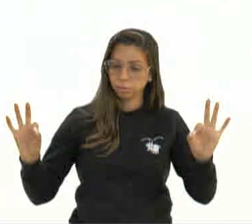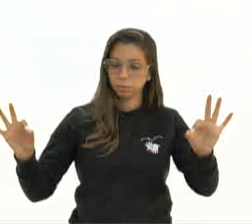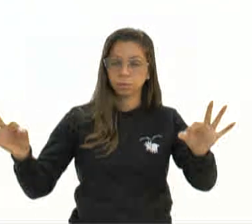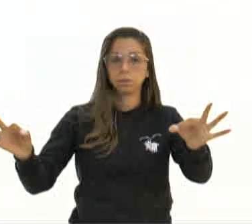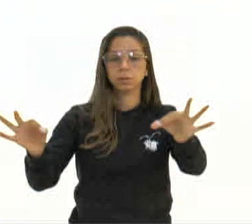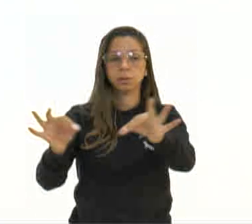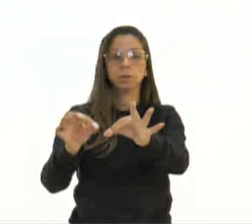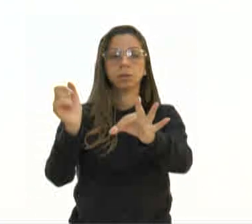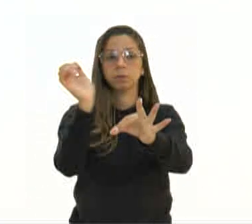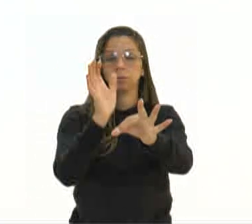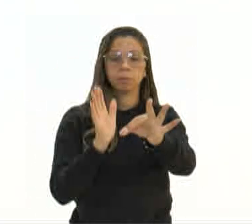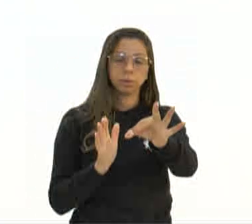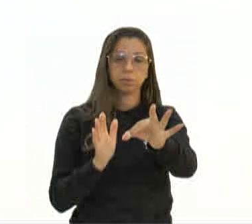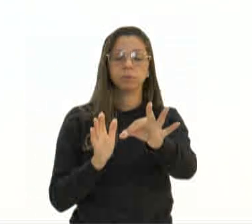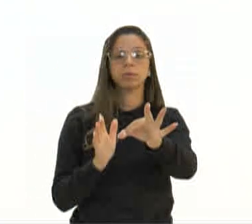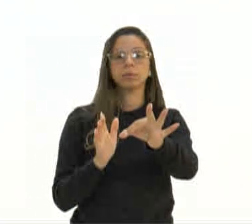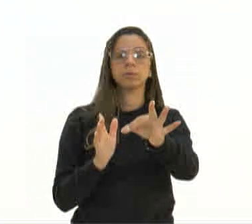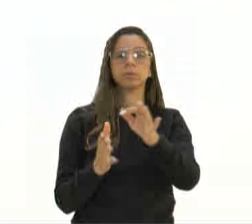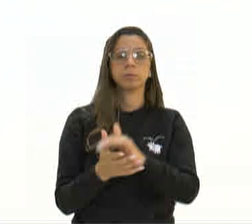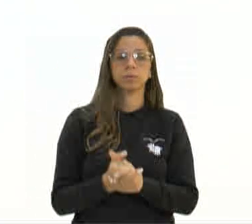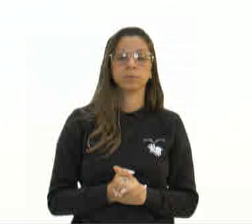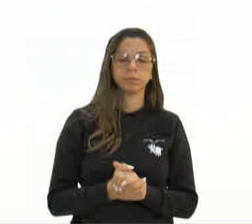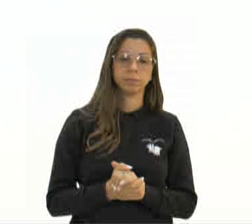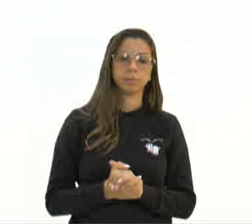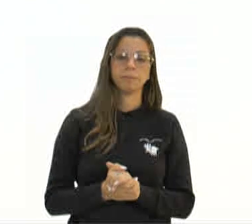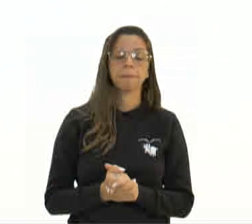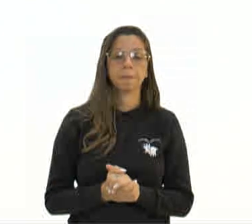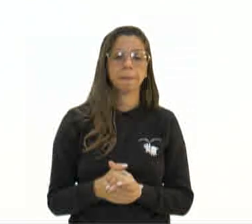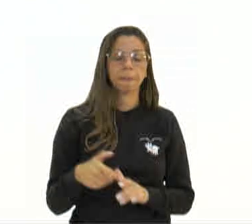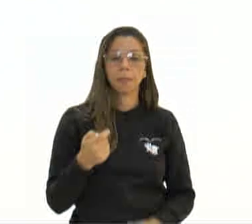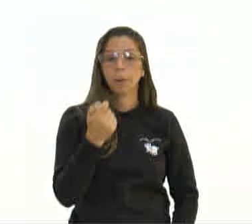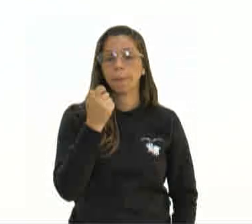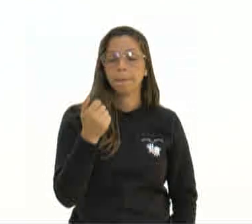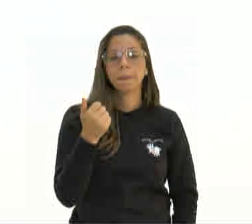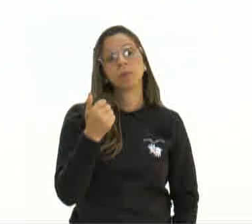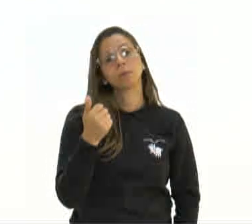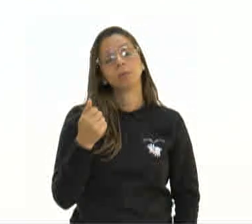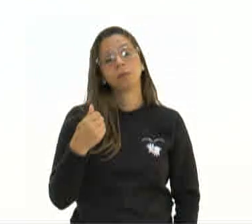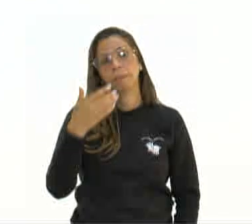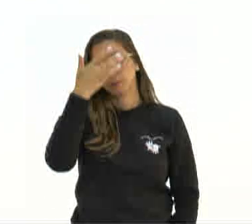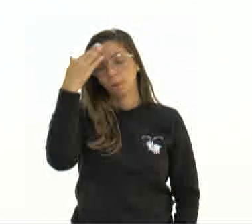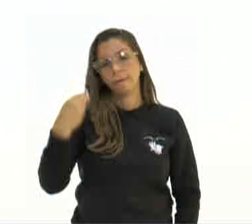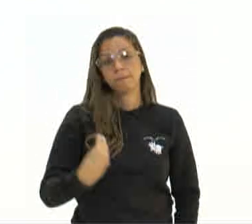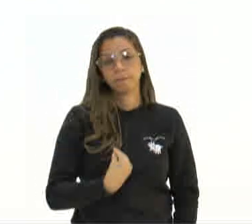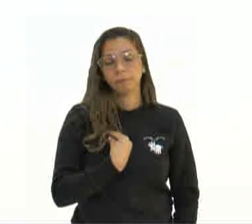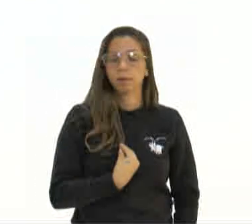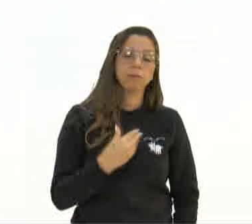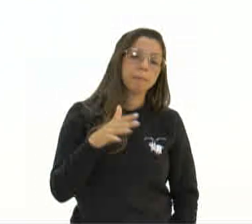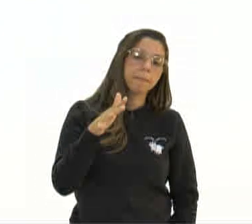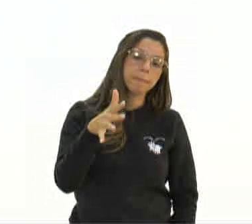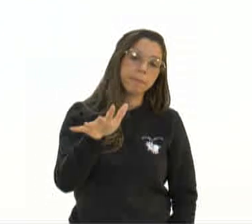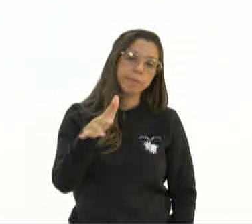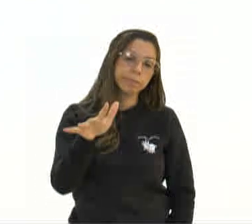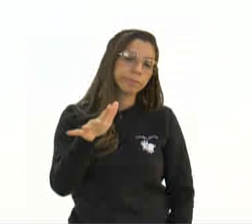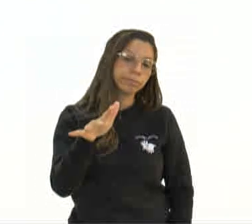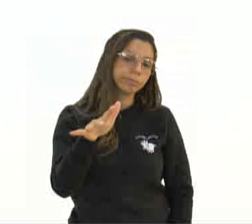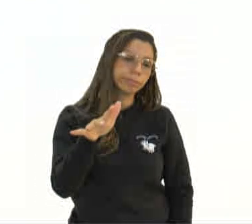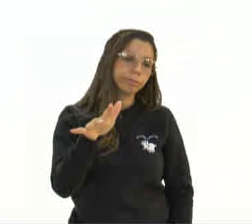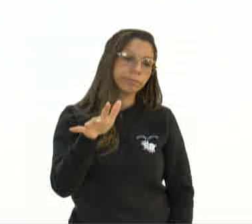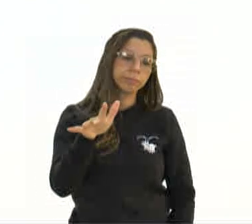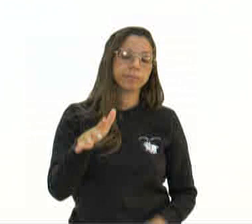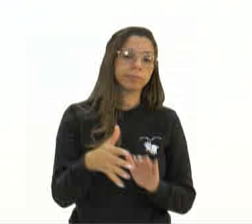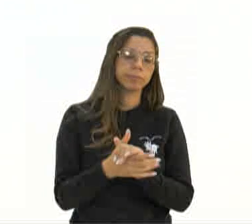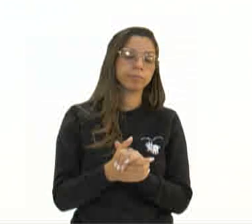as vastas áreas pouco habitadas do nosso país, no caso aqui do Brasil, traz essa ideia de uma